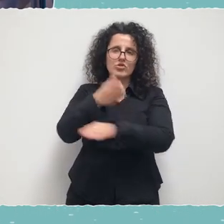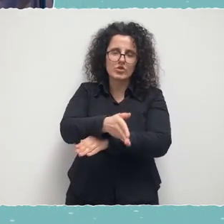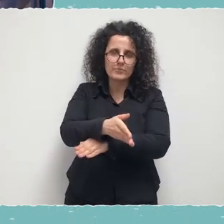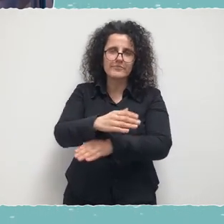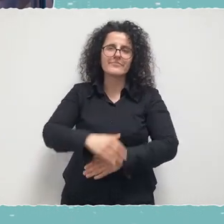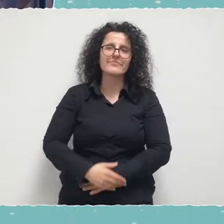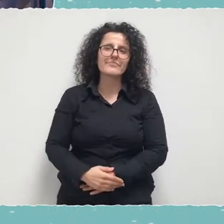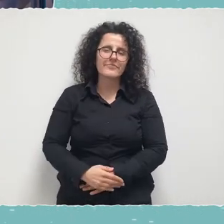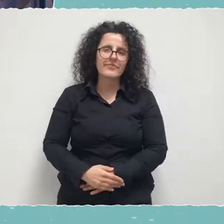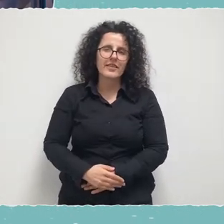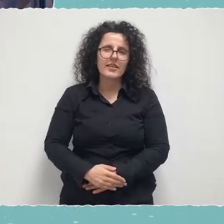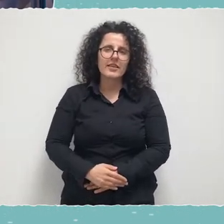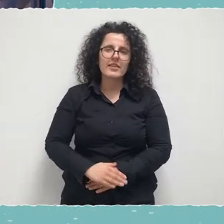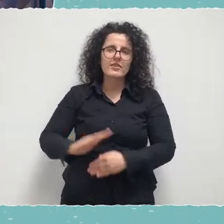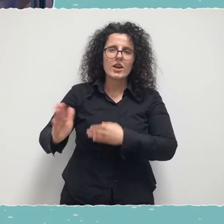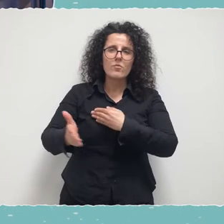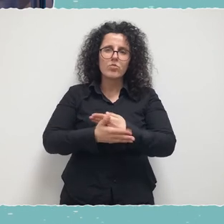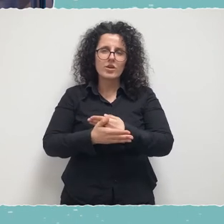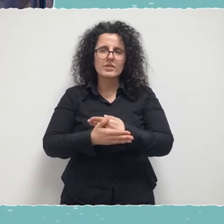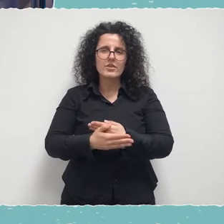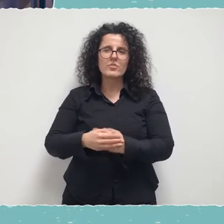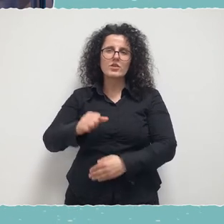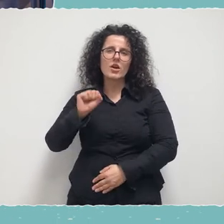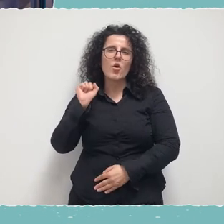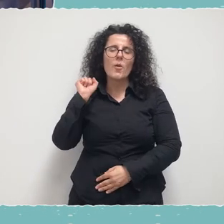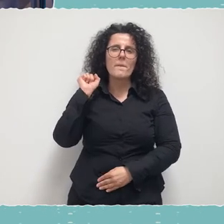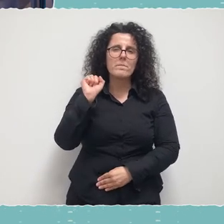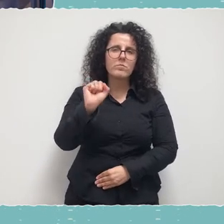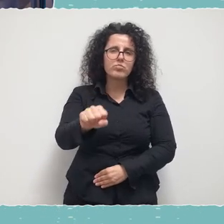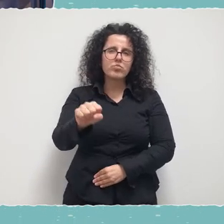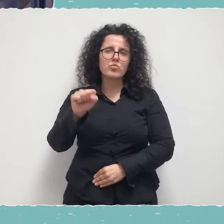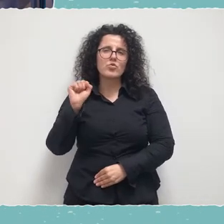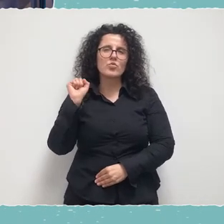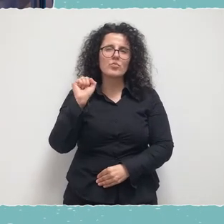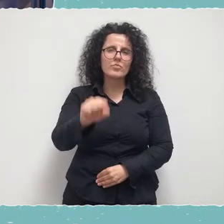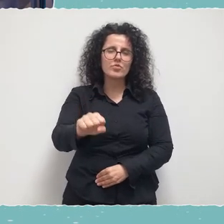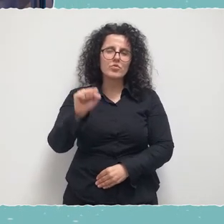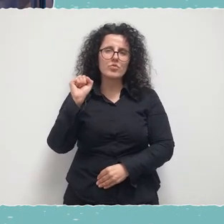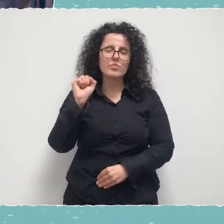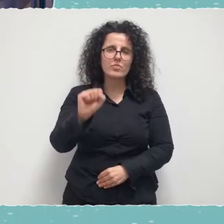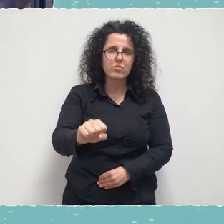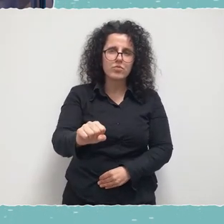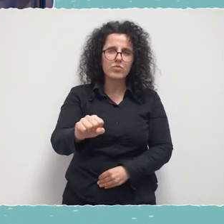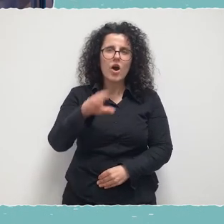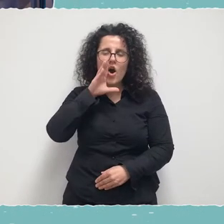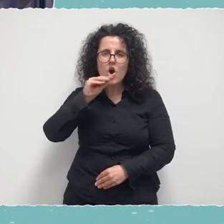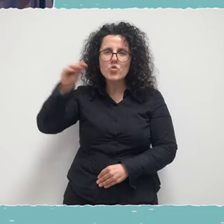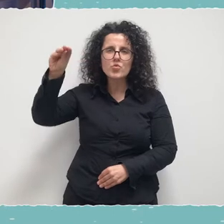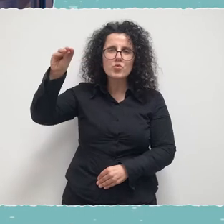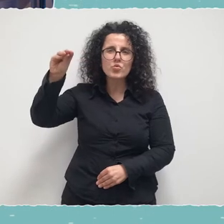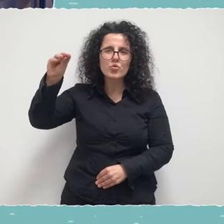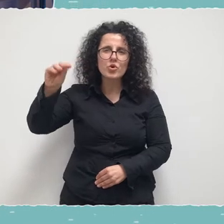E correndo detrás chegou o lobo. Chamou a porta. Pum, pum, pum.